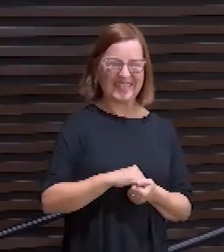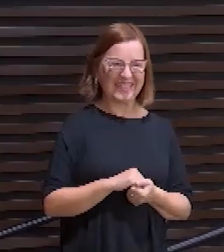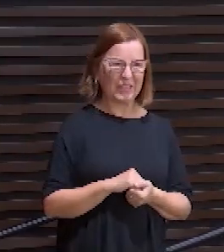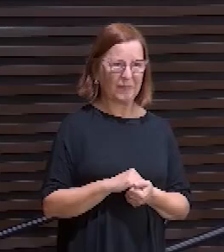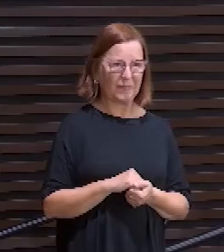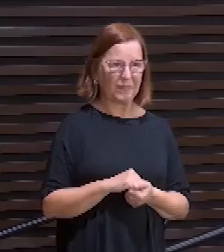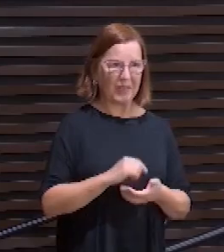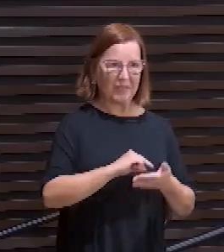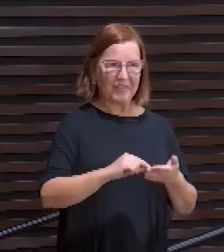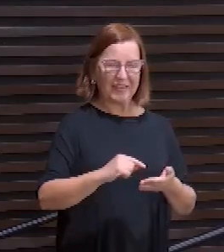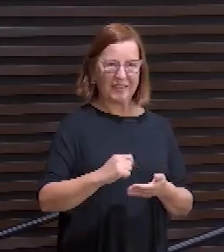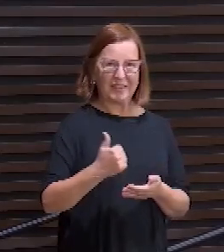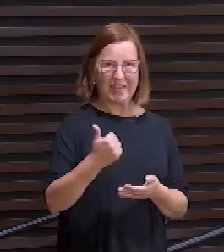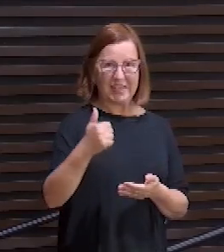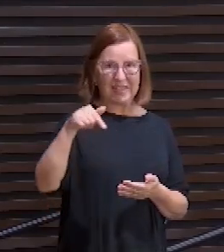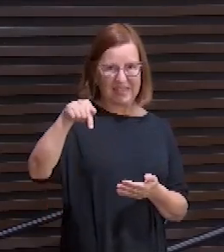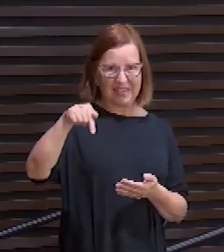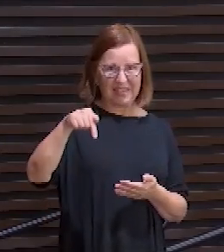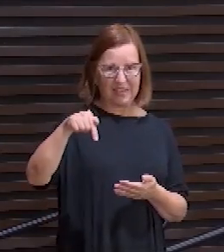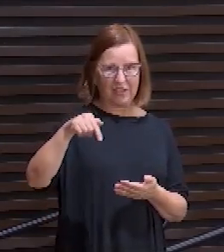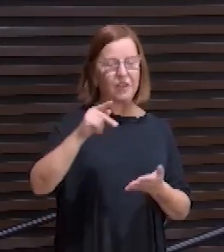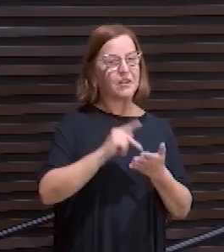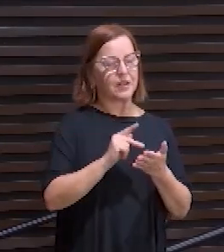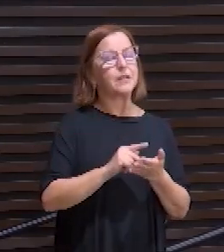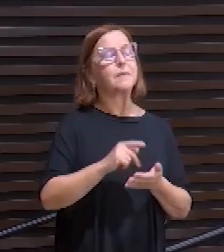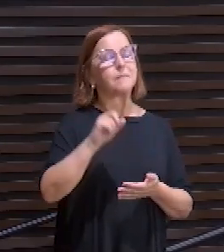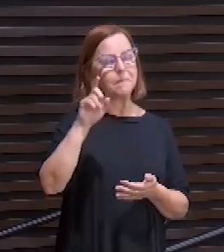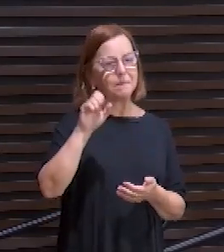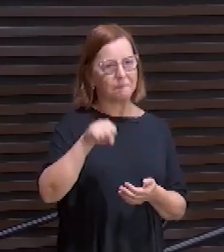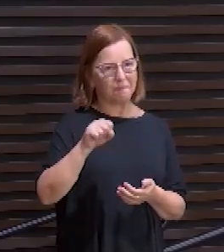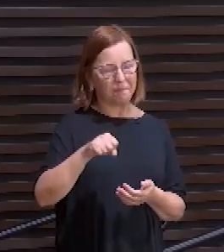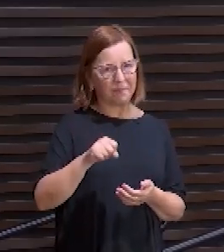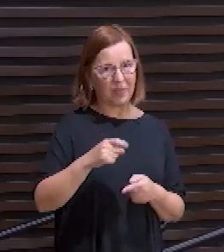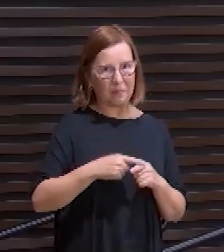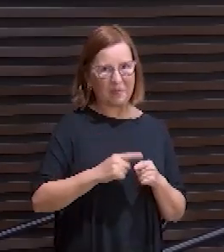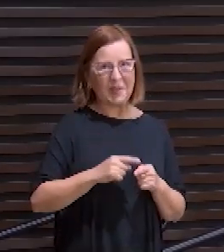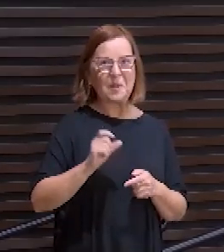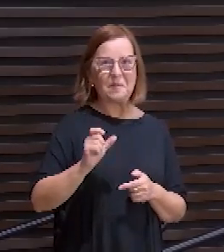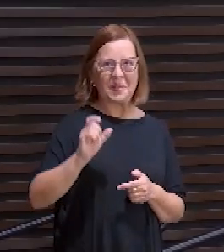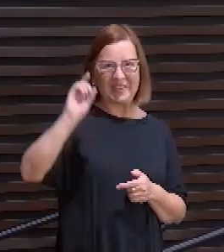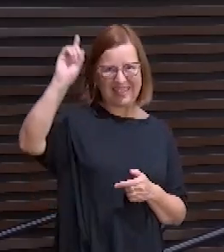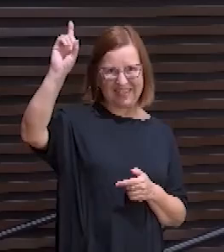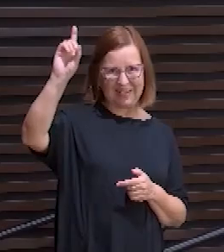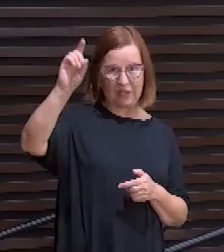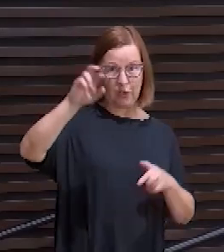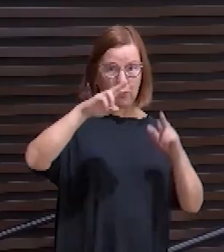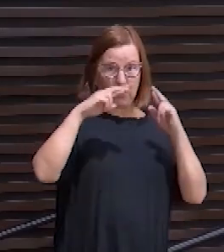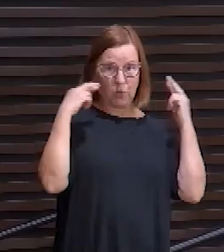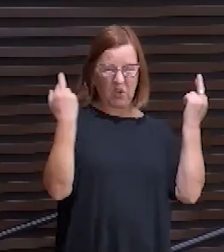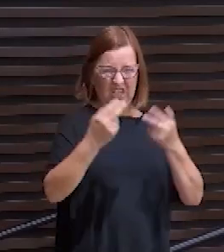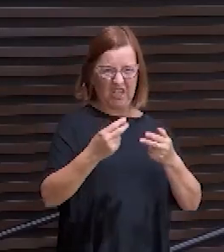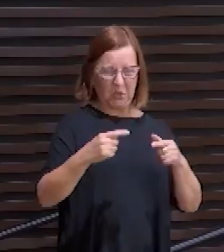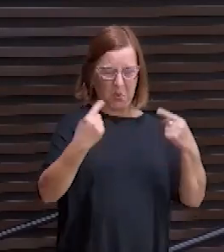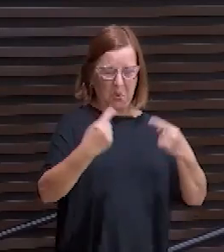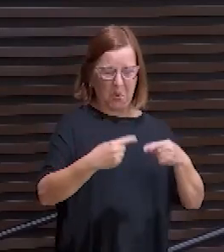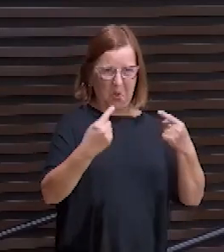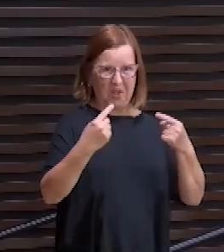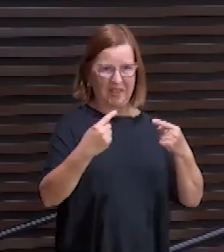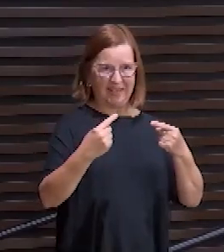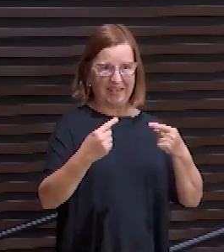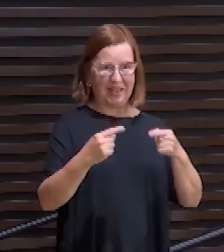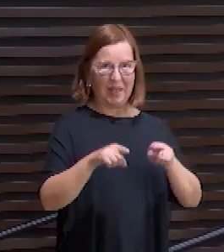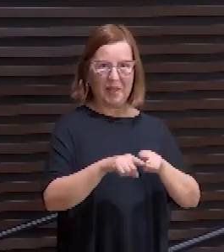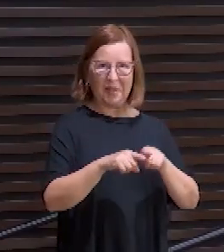O verso 17 é uma verdade? É. Porque é a palavra de Deus, os reinos se levantam, mas o 18 também